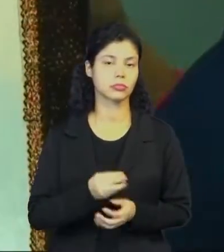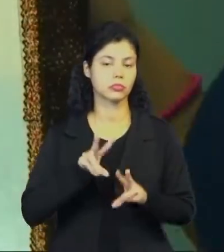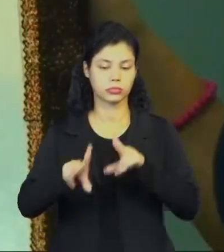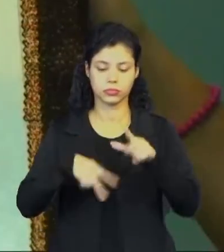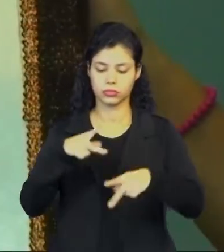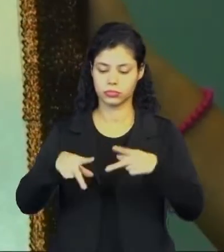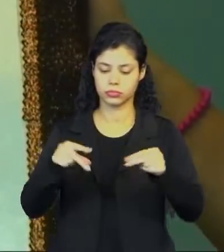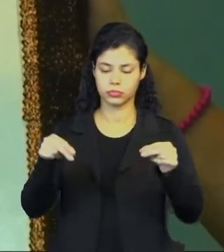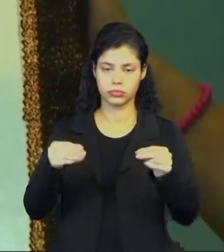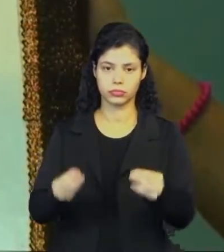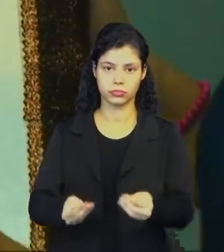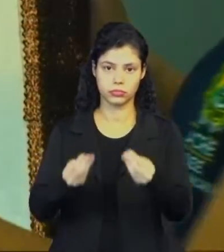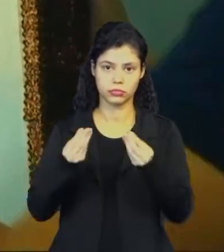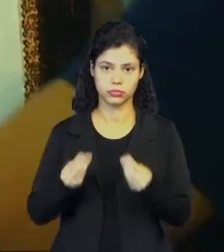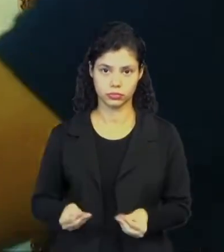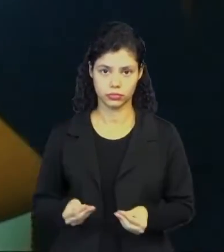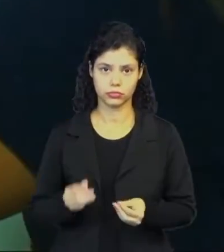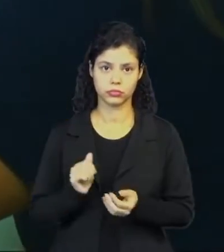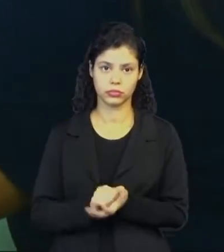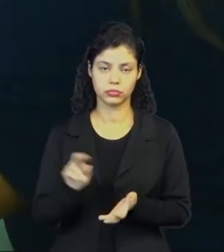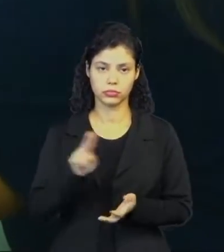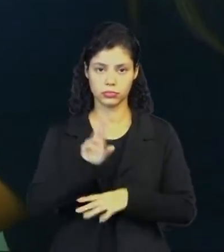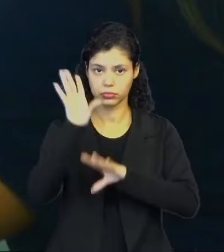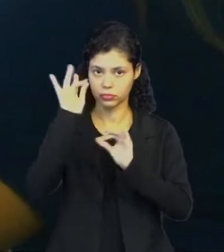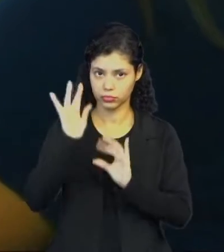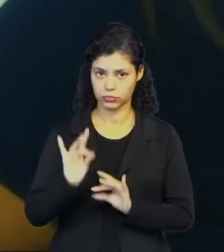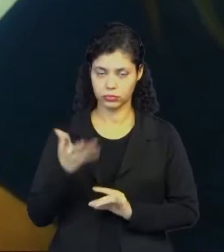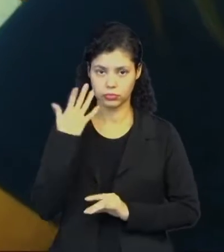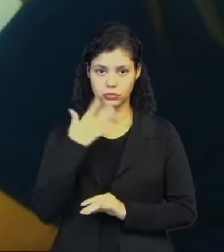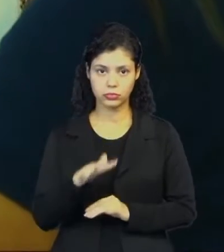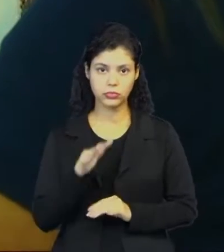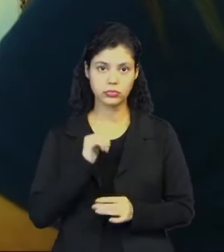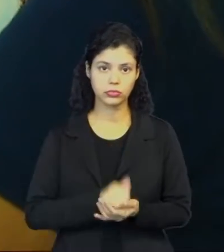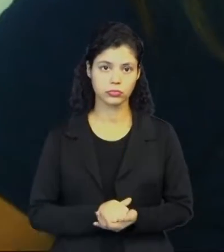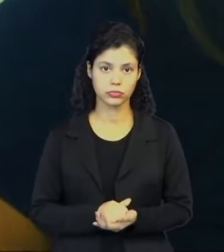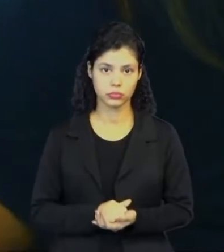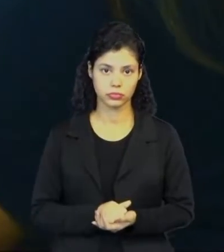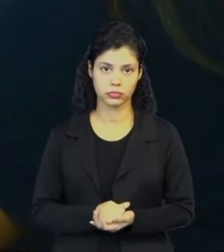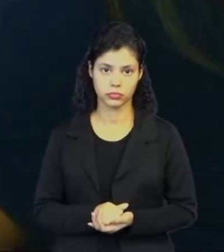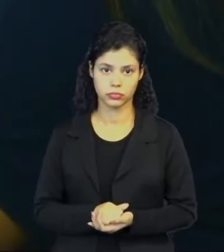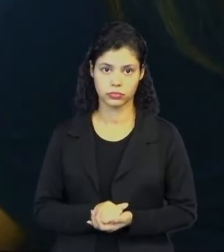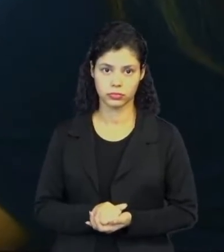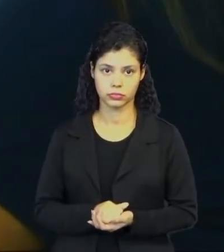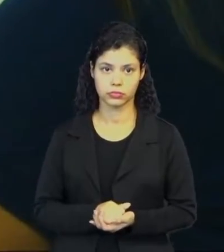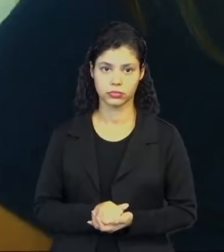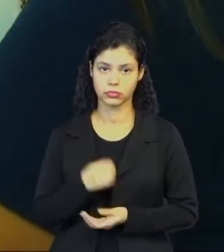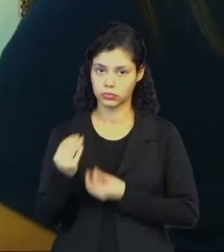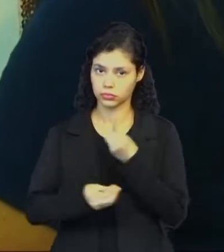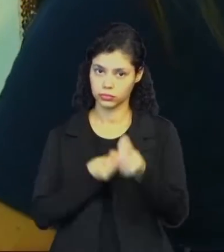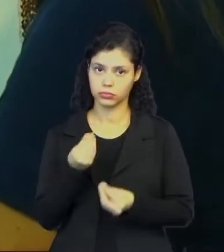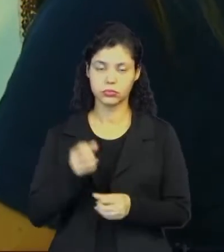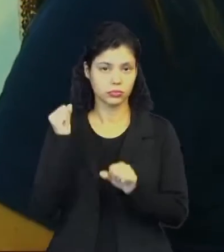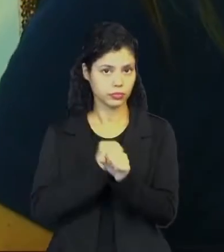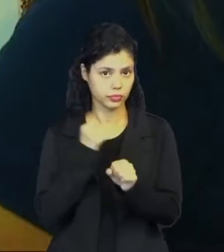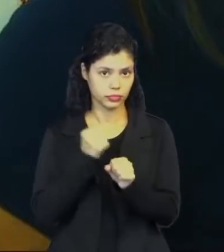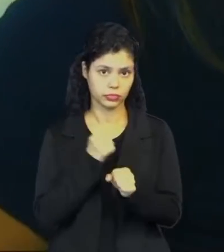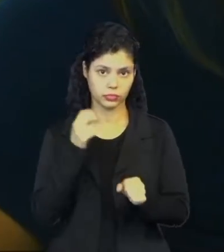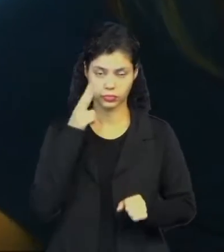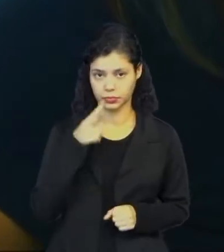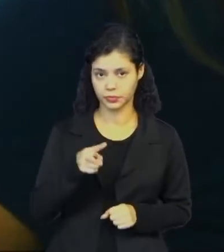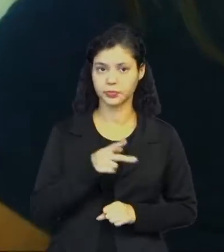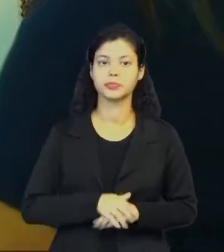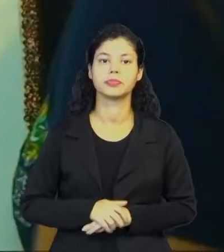presentes que elas receberam. Aí eu vou colocando o nome de cada criança nessa tabela conforme eu estou construindo, olha